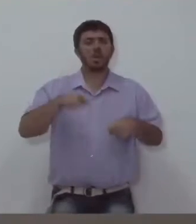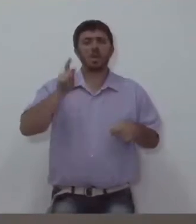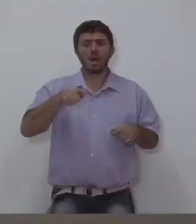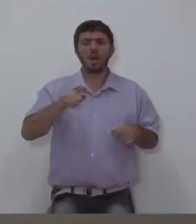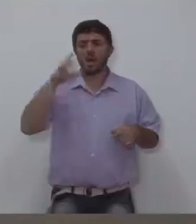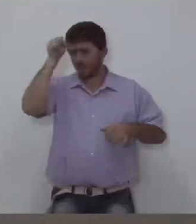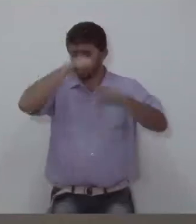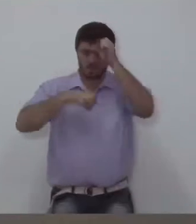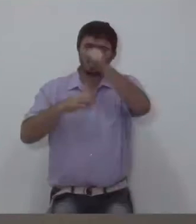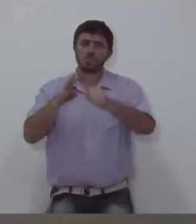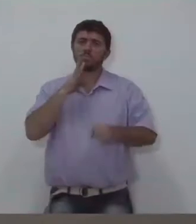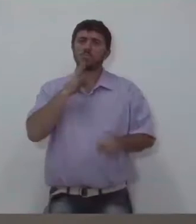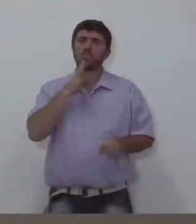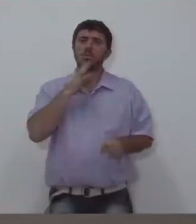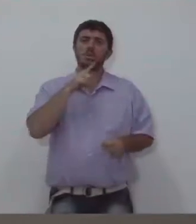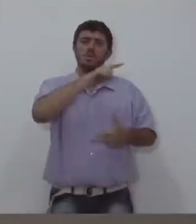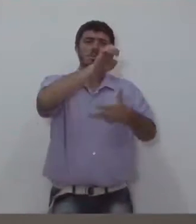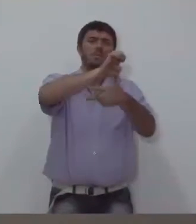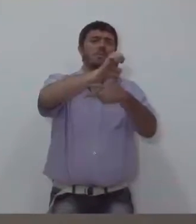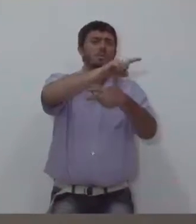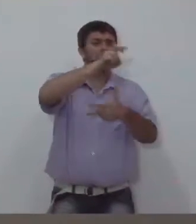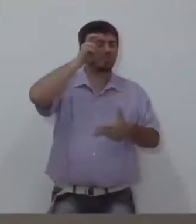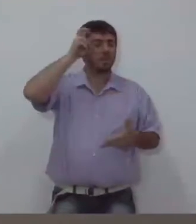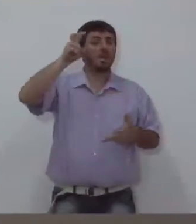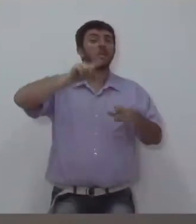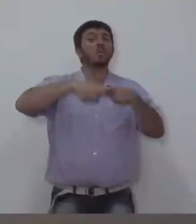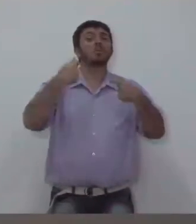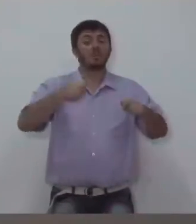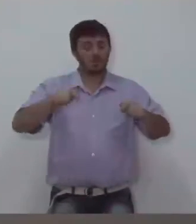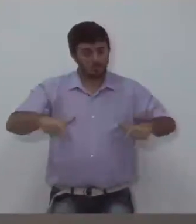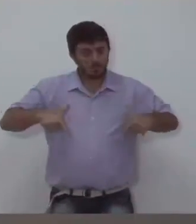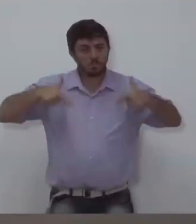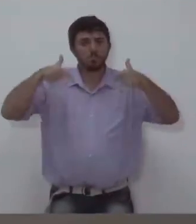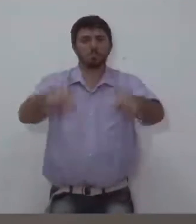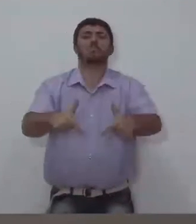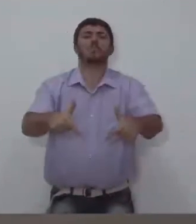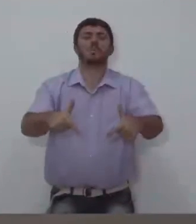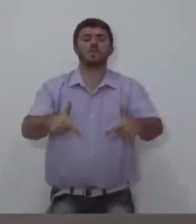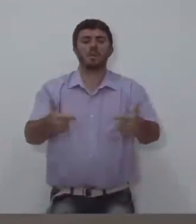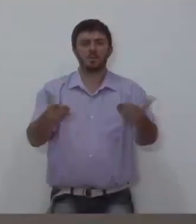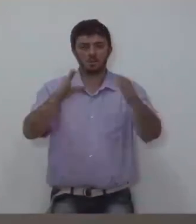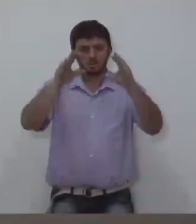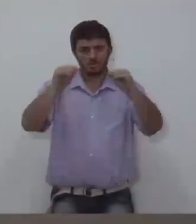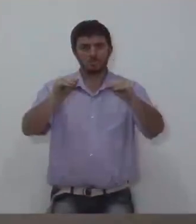sabe que o Poder Executivo tem. Só não tem atitude, ou tem atitude errada. Então, por essa noite é só.